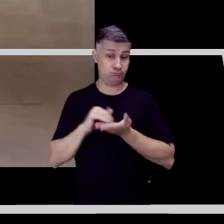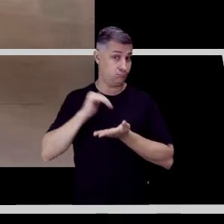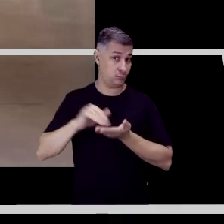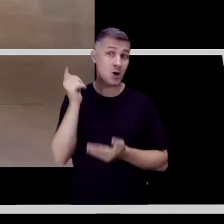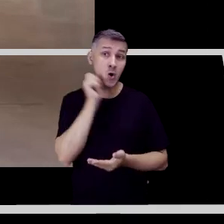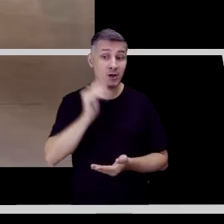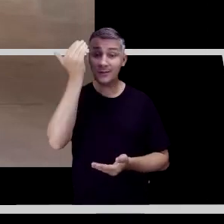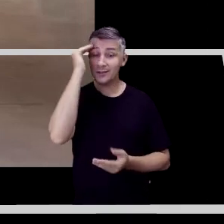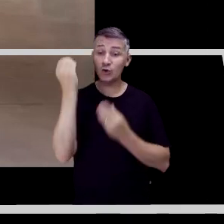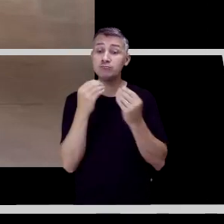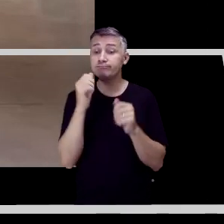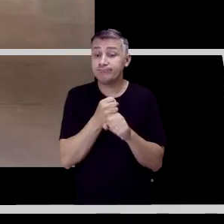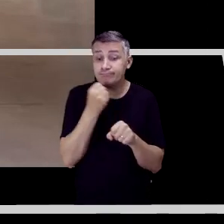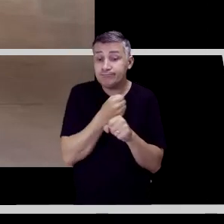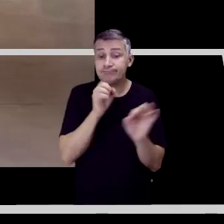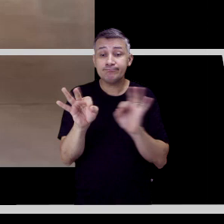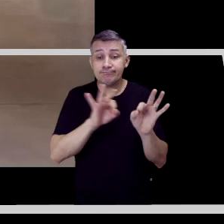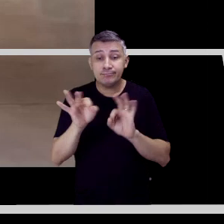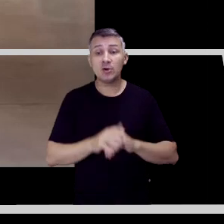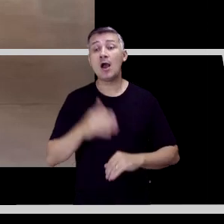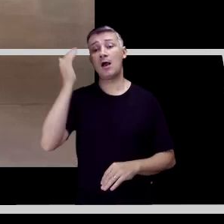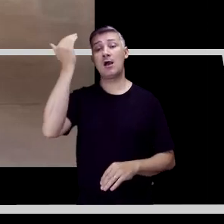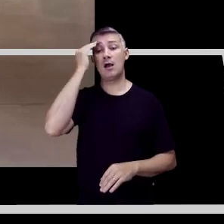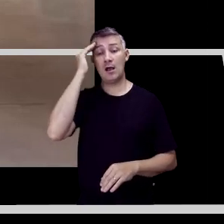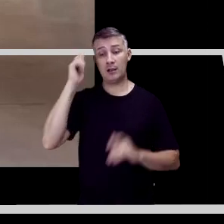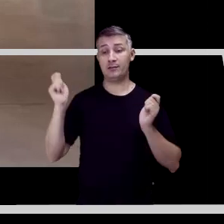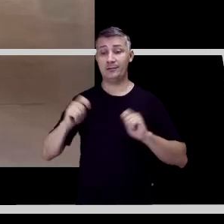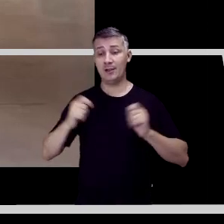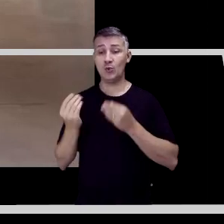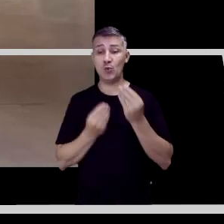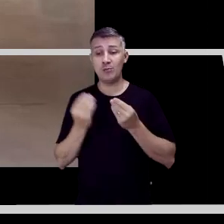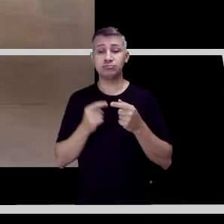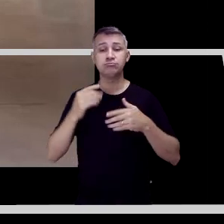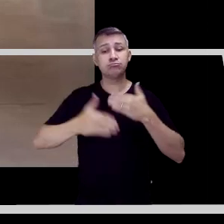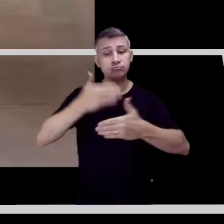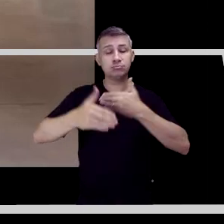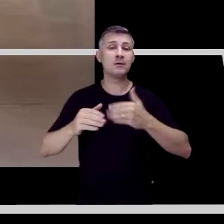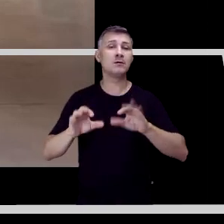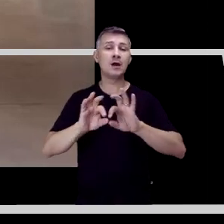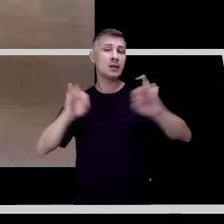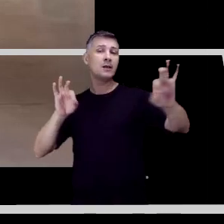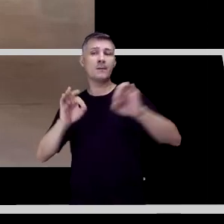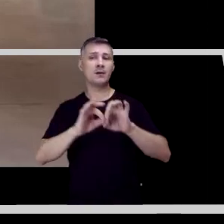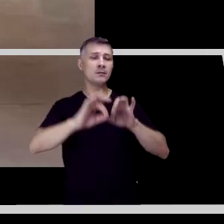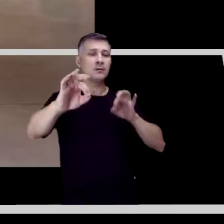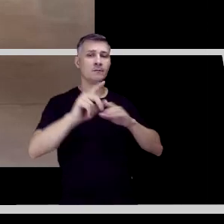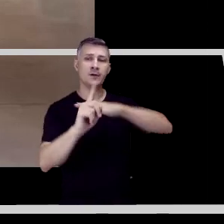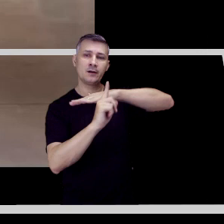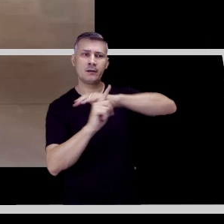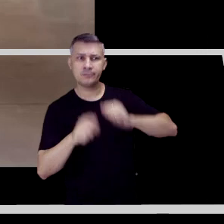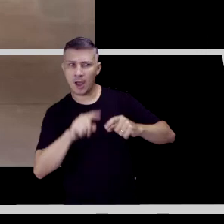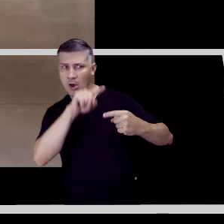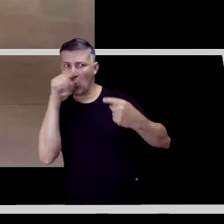projeto do escritório, e também, assim, nós entendermos em que escalas e com